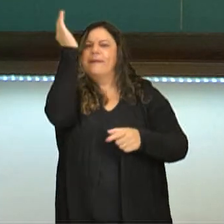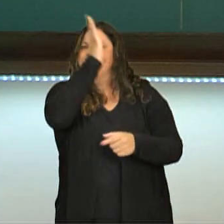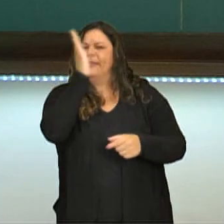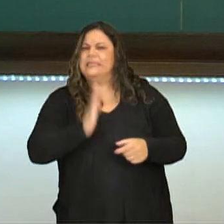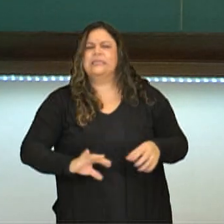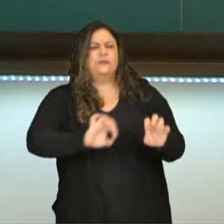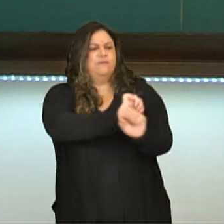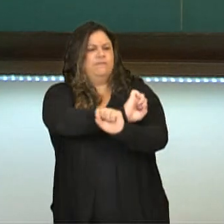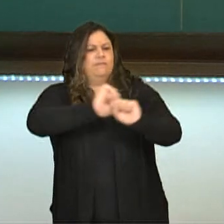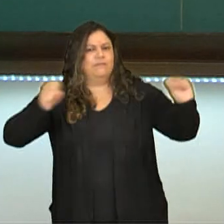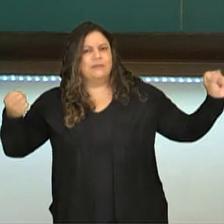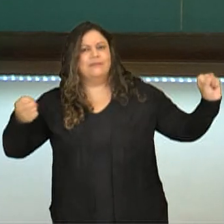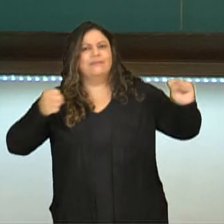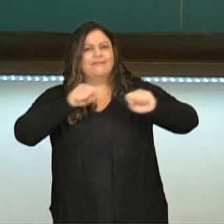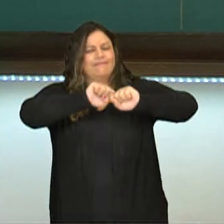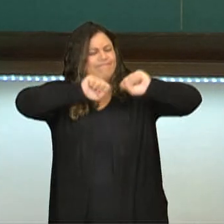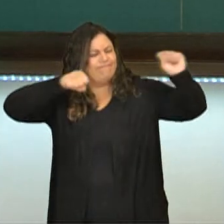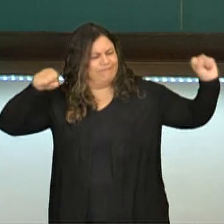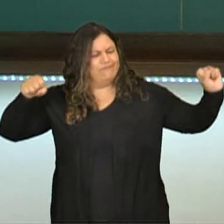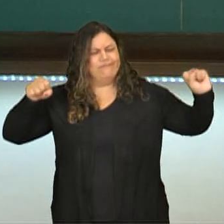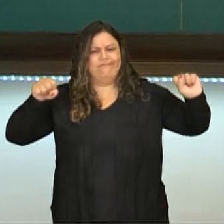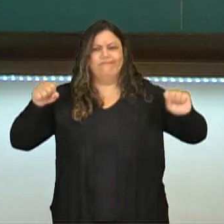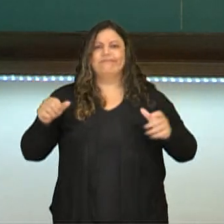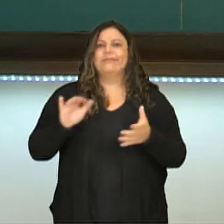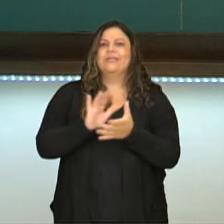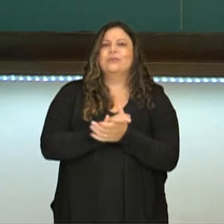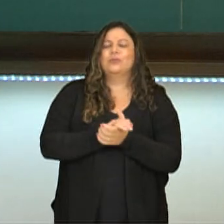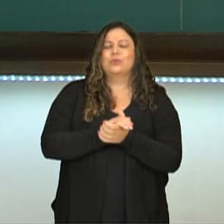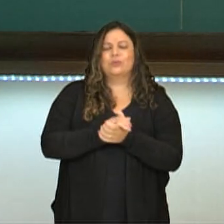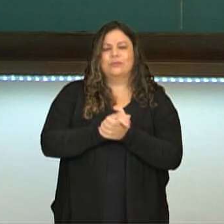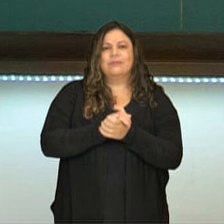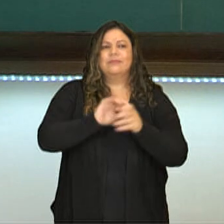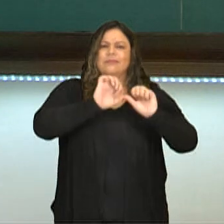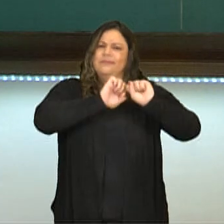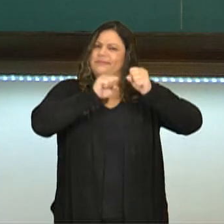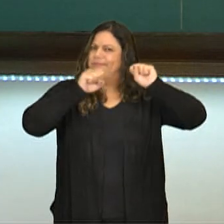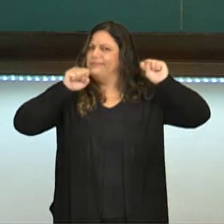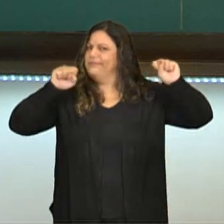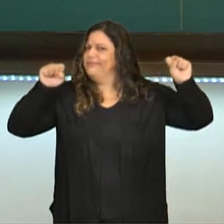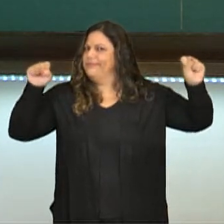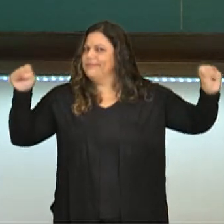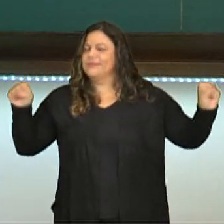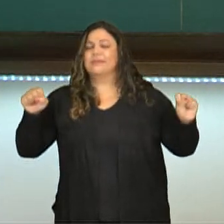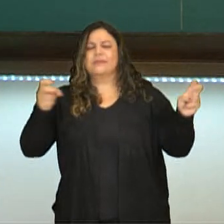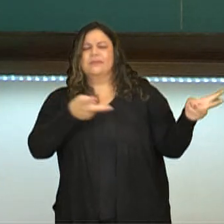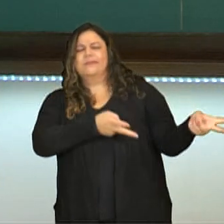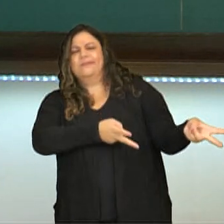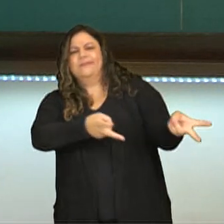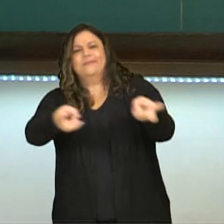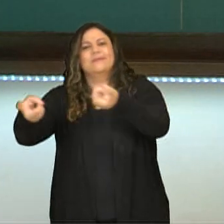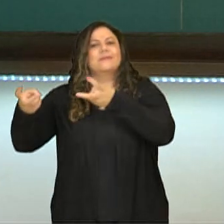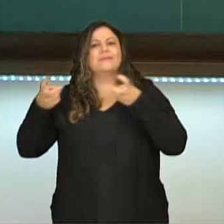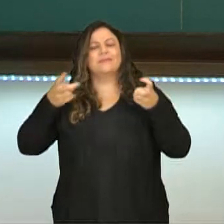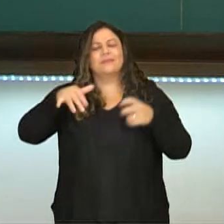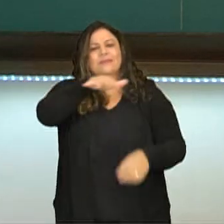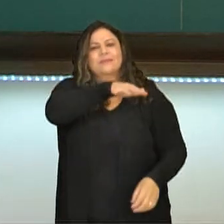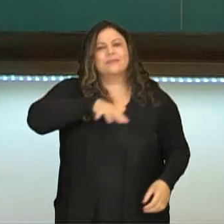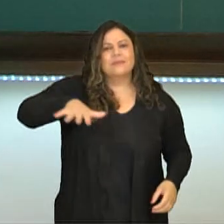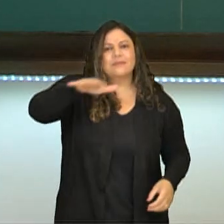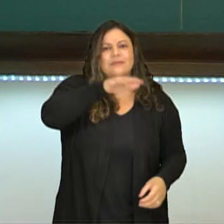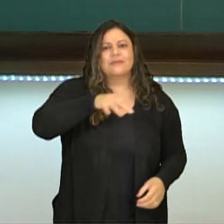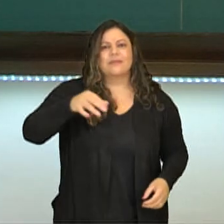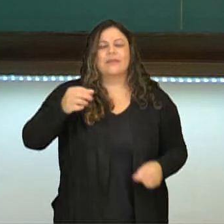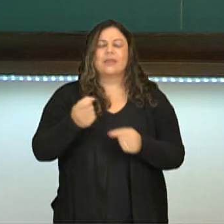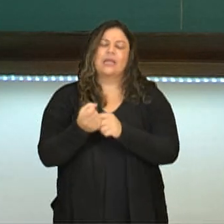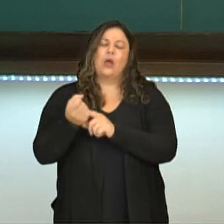grande. Vamos pensar no Brasil. Um território imenso, né? Então, nós temos uma perspectiva geral do